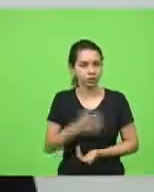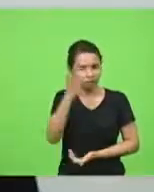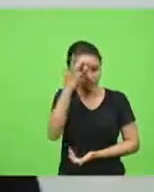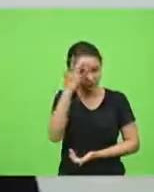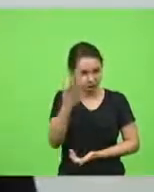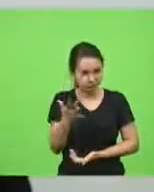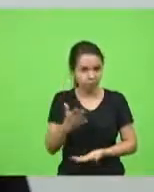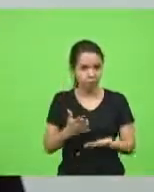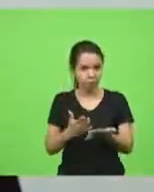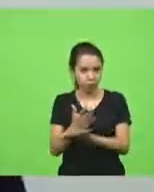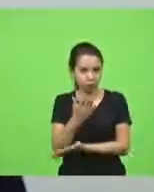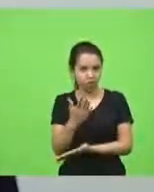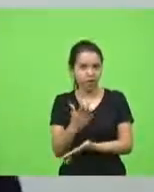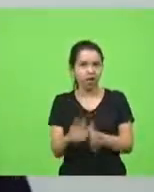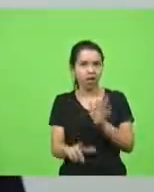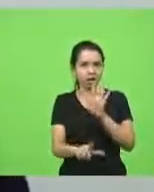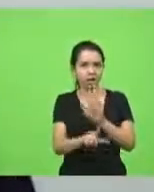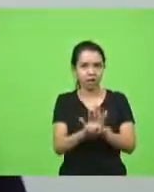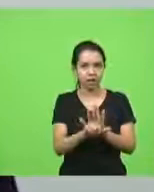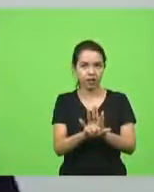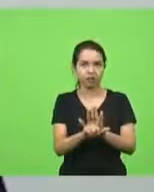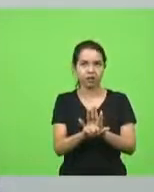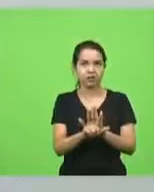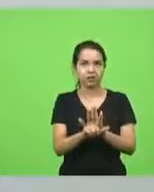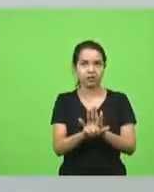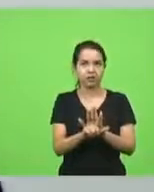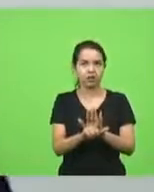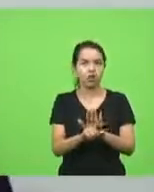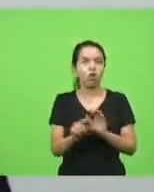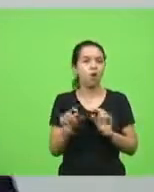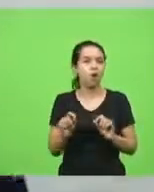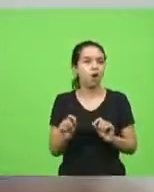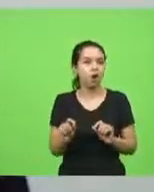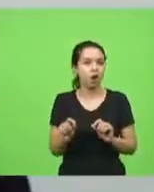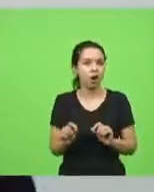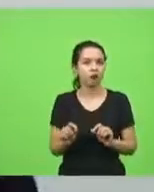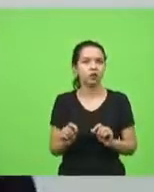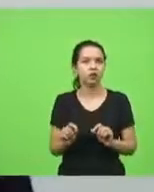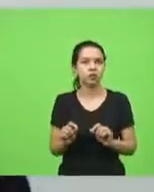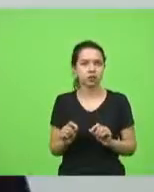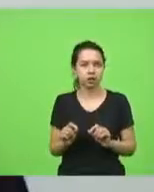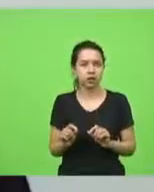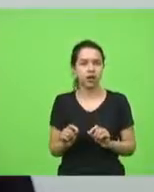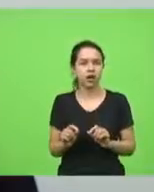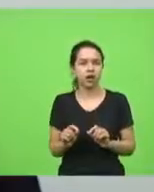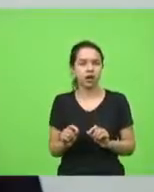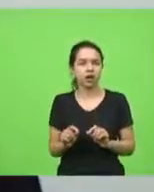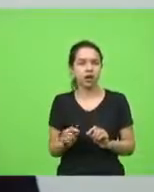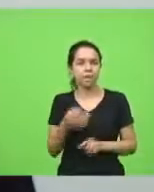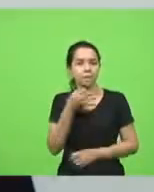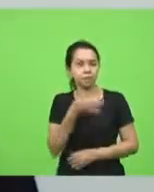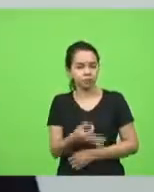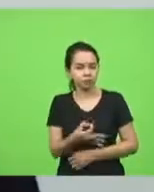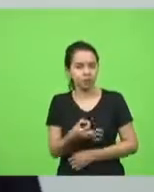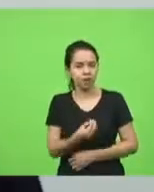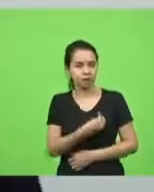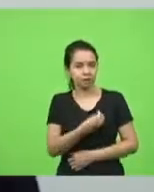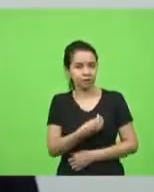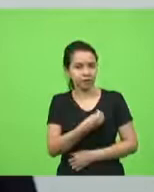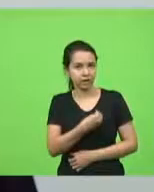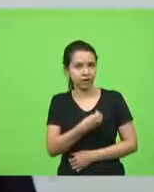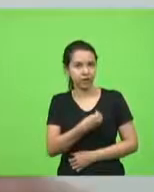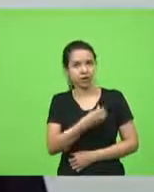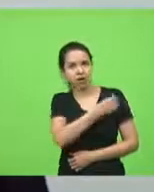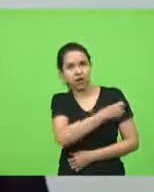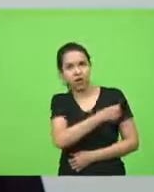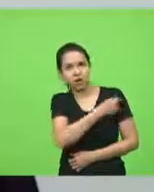aprovar uma lei. Olha o que está significando do ponto de vista da vida dos nossos